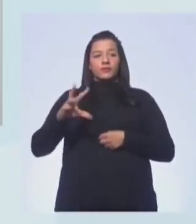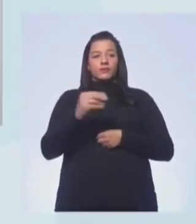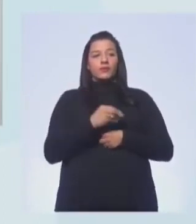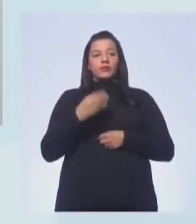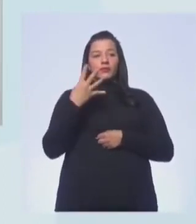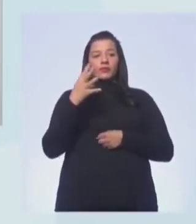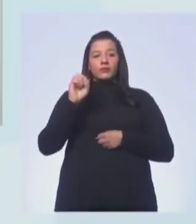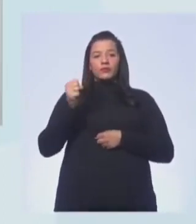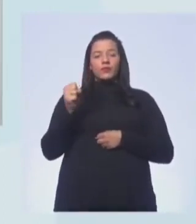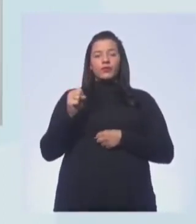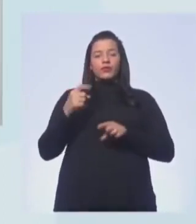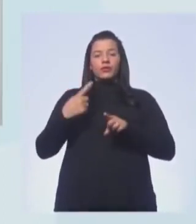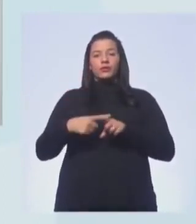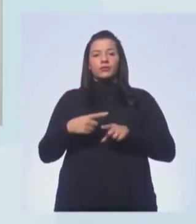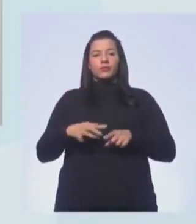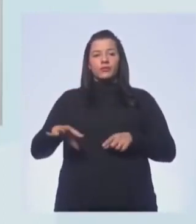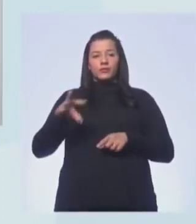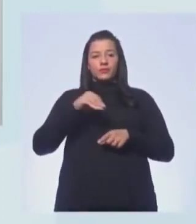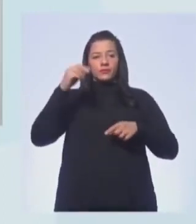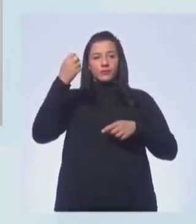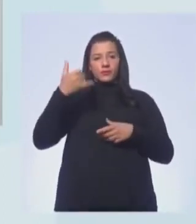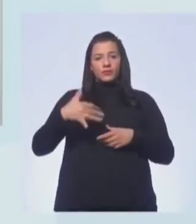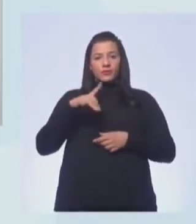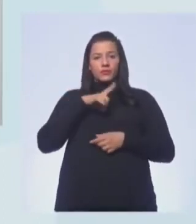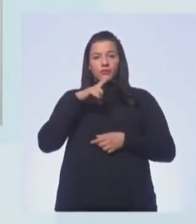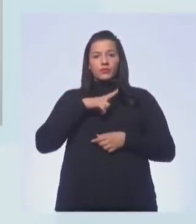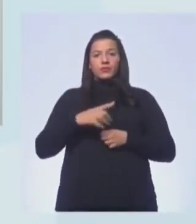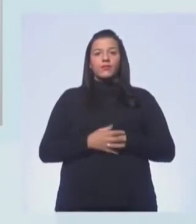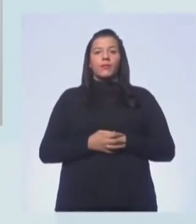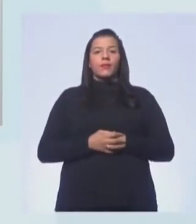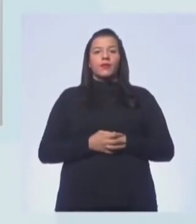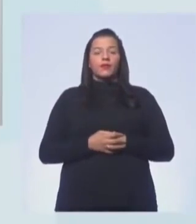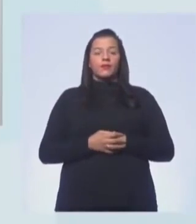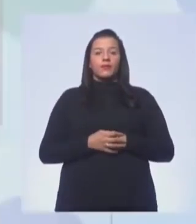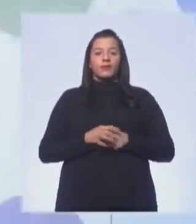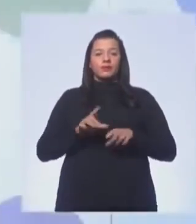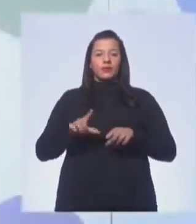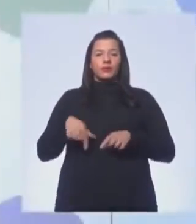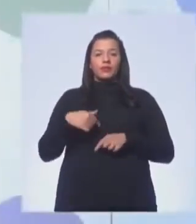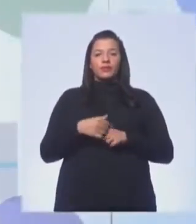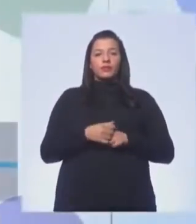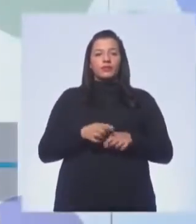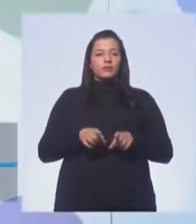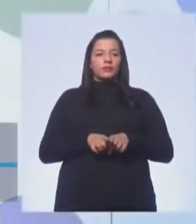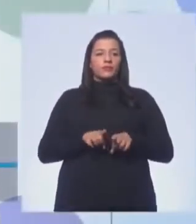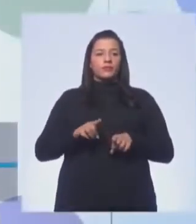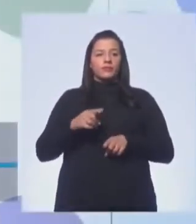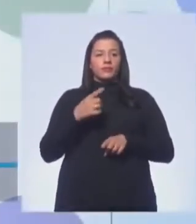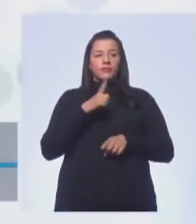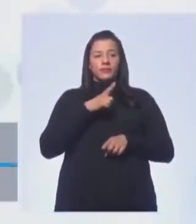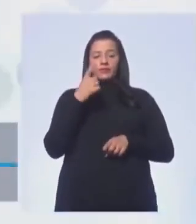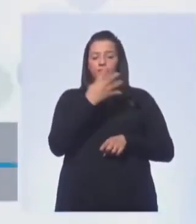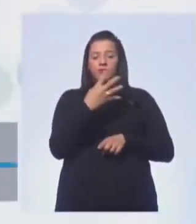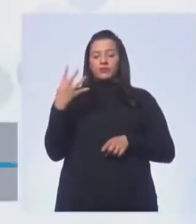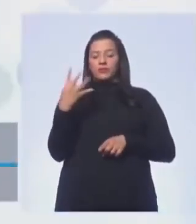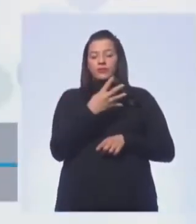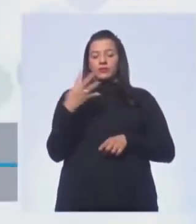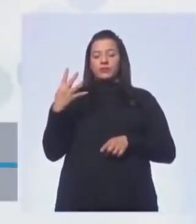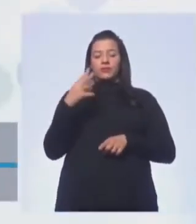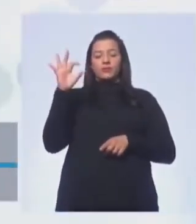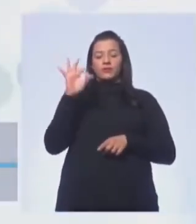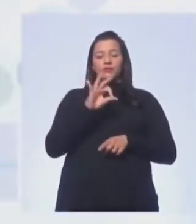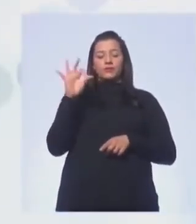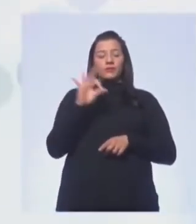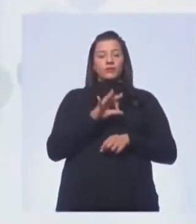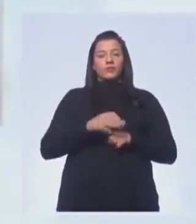leitores 48%, que é os números que a gente tem. Que é a queda de 4%. Que é a queda de 4%. E olha, muito. Aí, quando você olha,